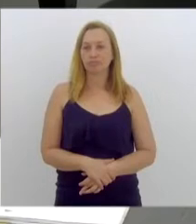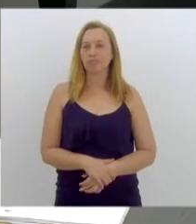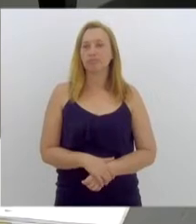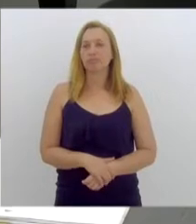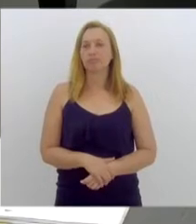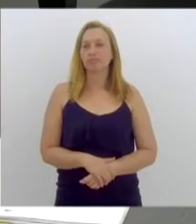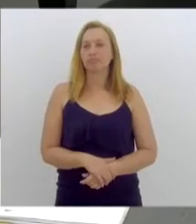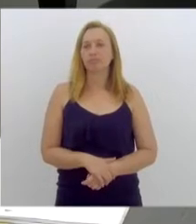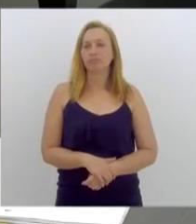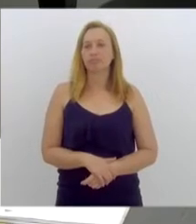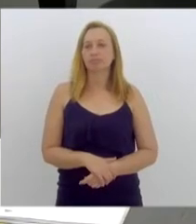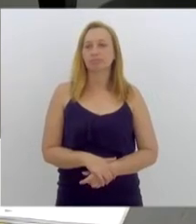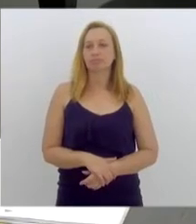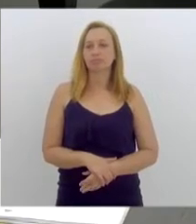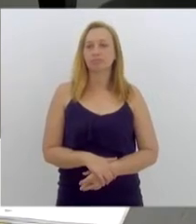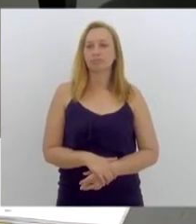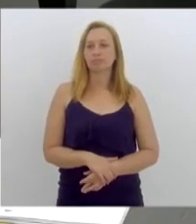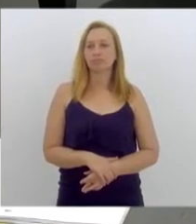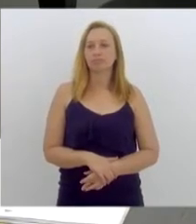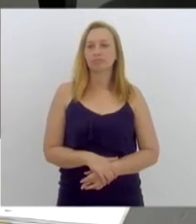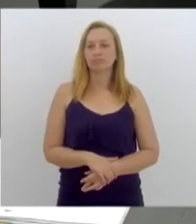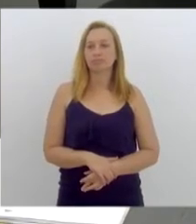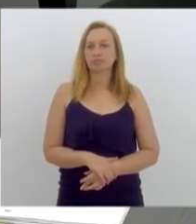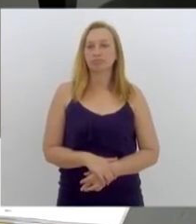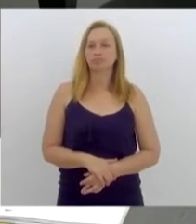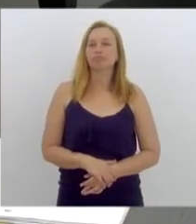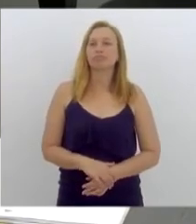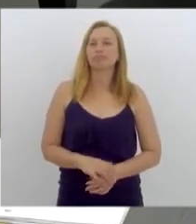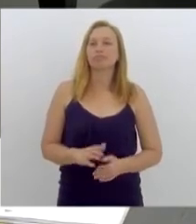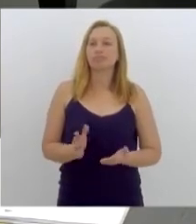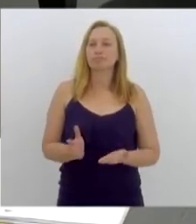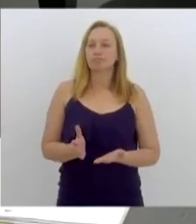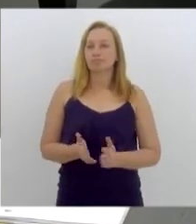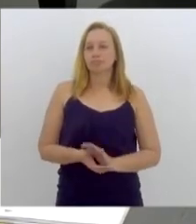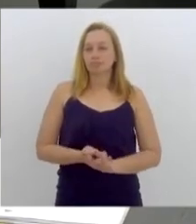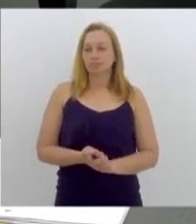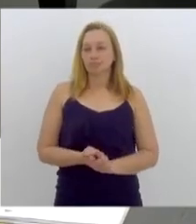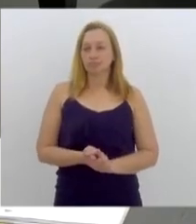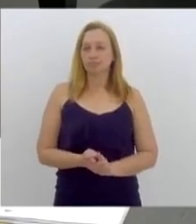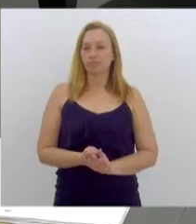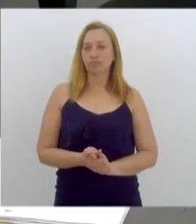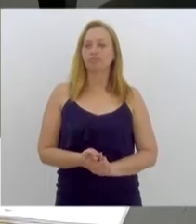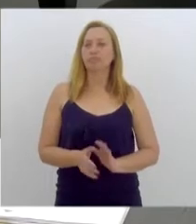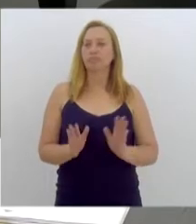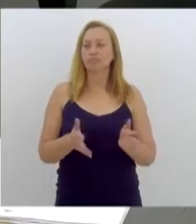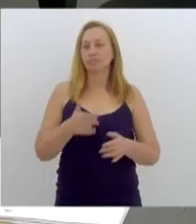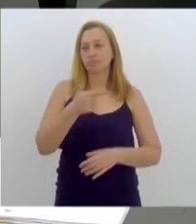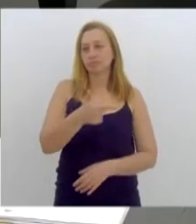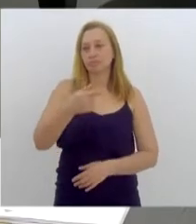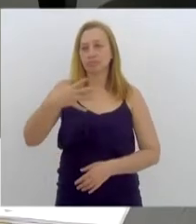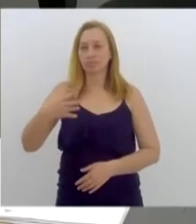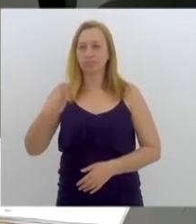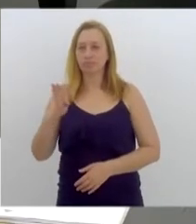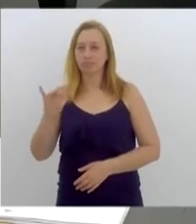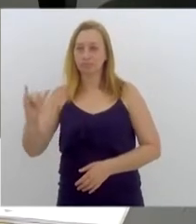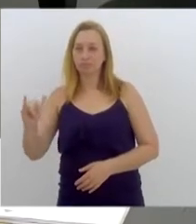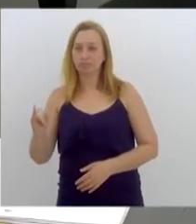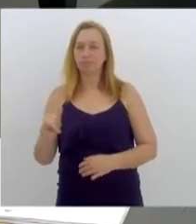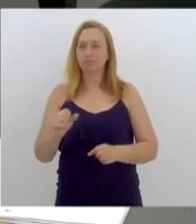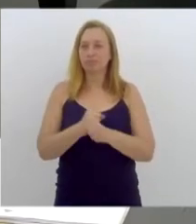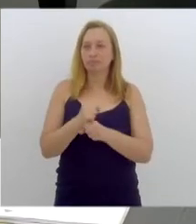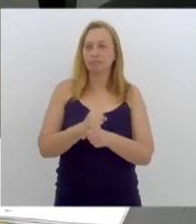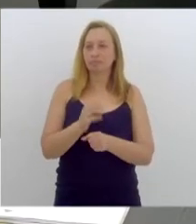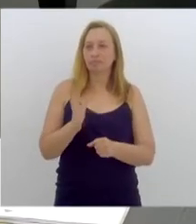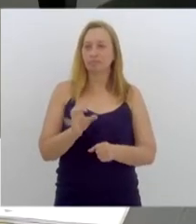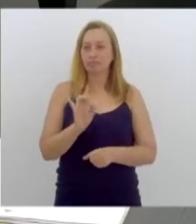então na ali receita patrimonial Deputado era 24B e esse ano ela comparando somente